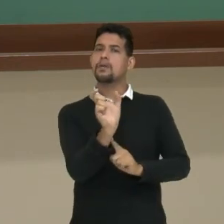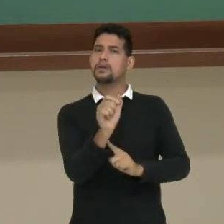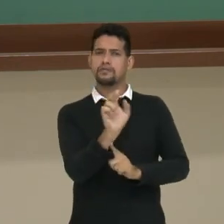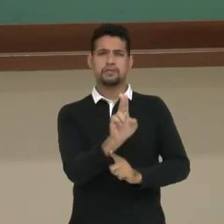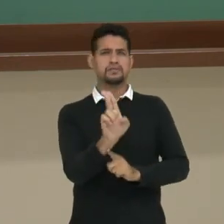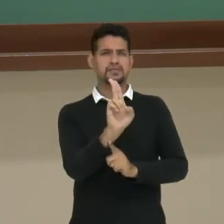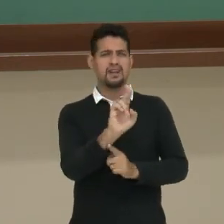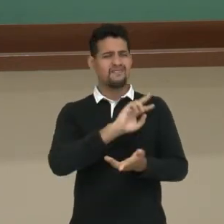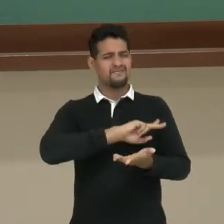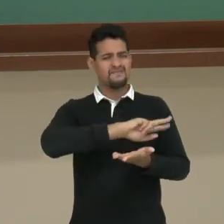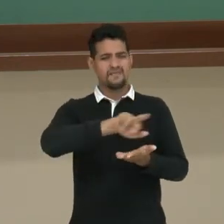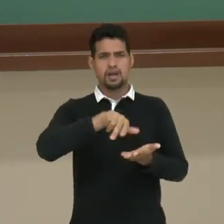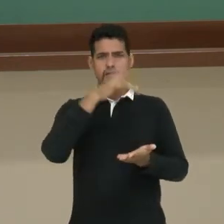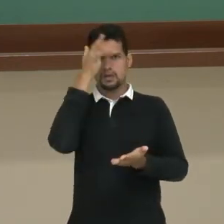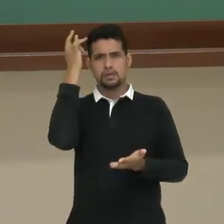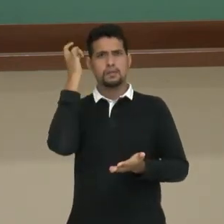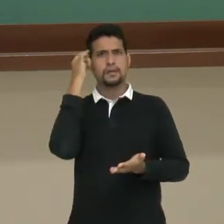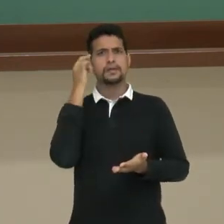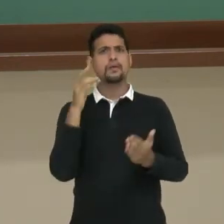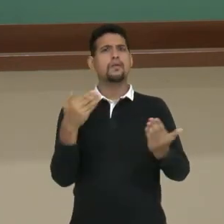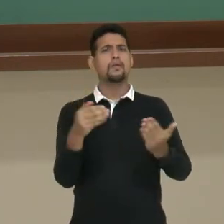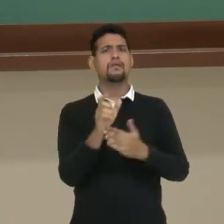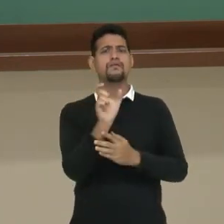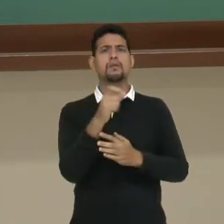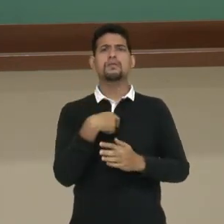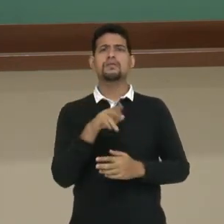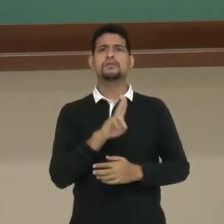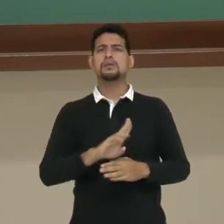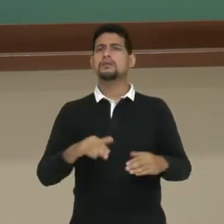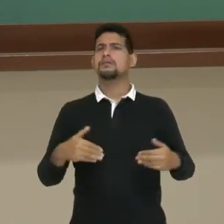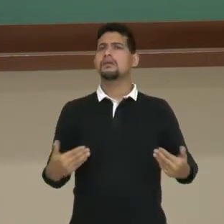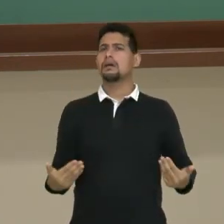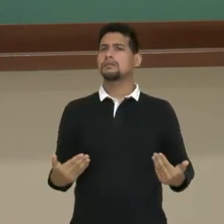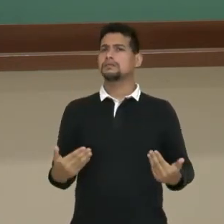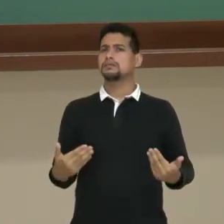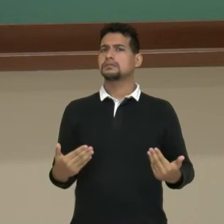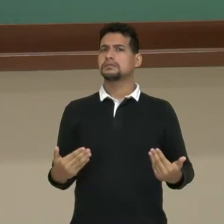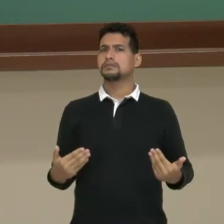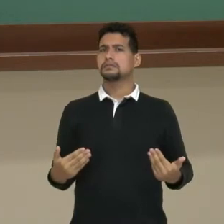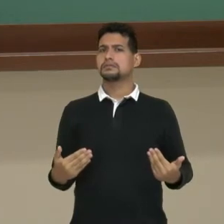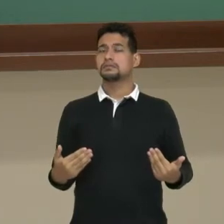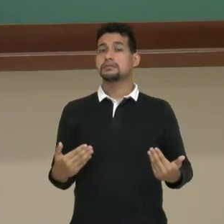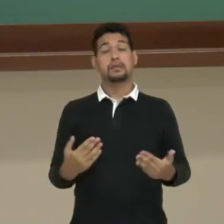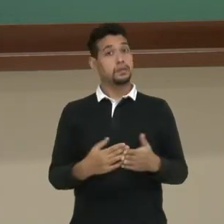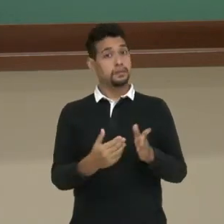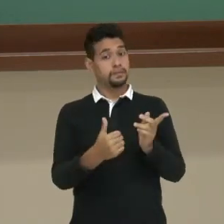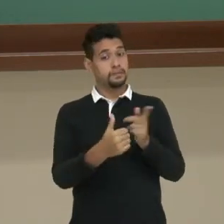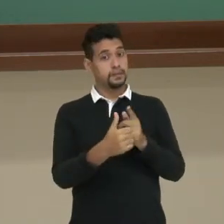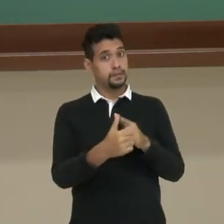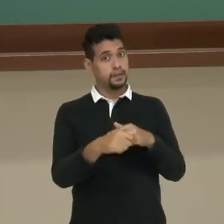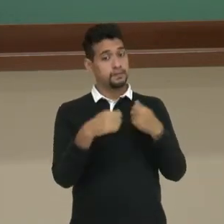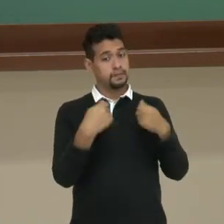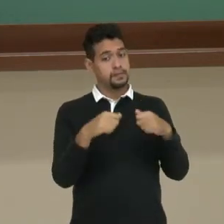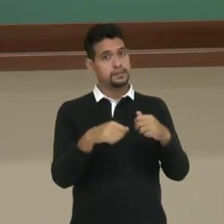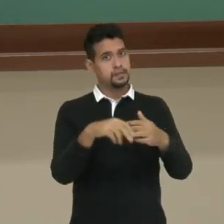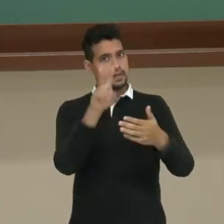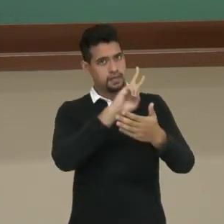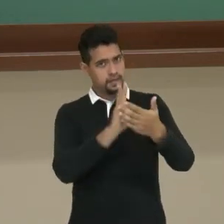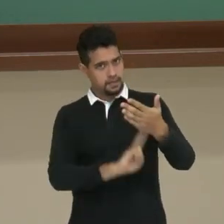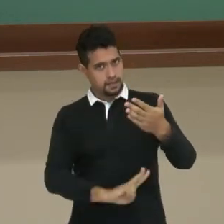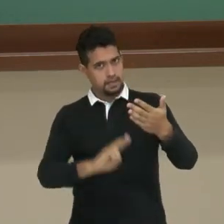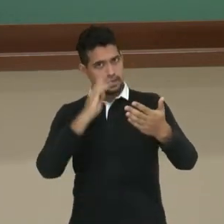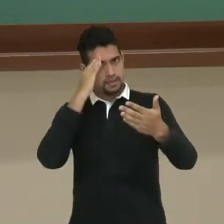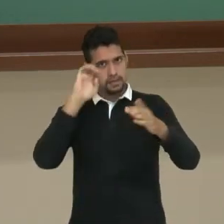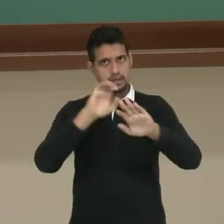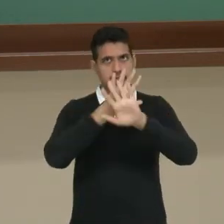Muita gente acha que a primeira coisa que tem que procurar qual a fórmula que eu vou usar. Isso é a última coisa que você vai fazer. Primeiro é ler,